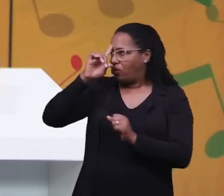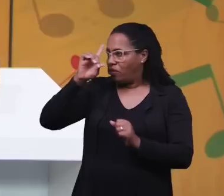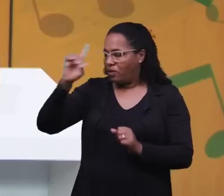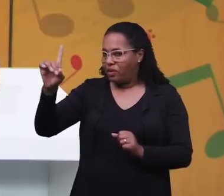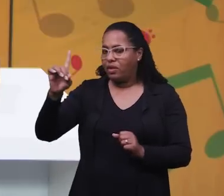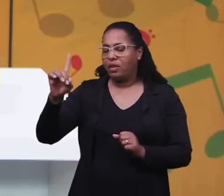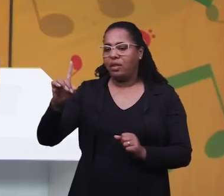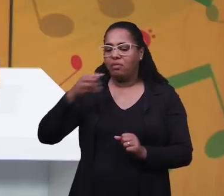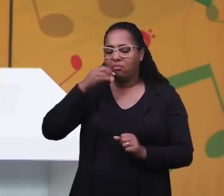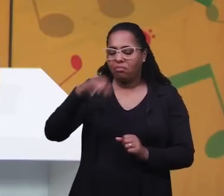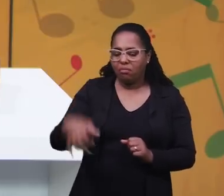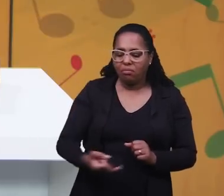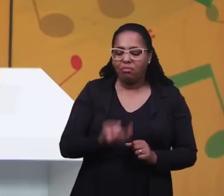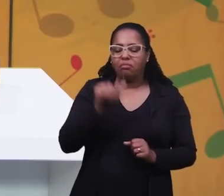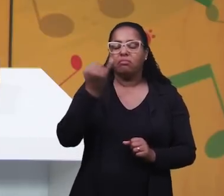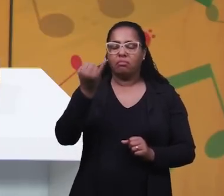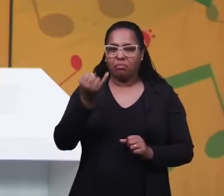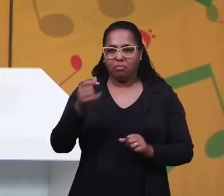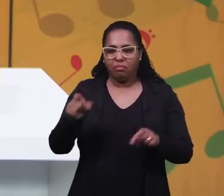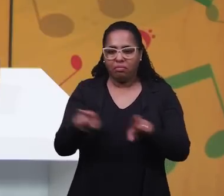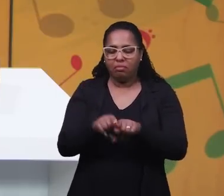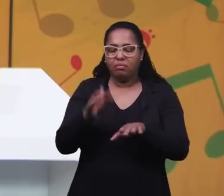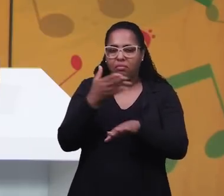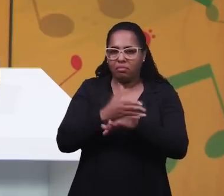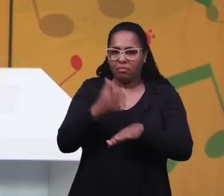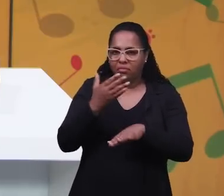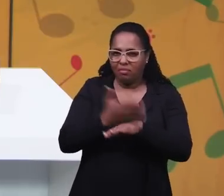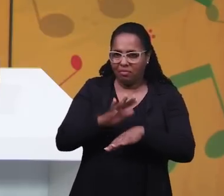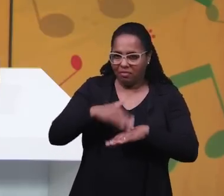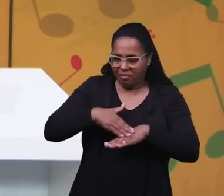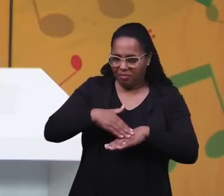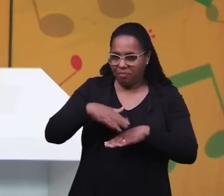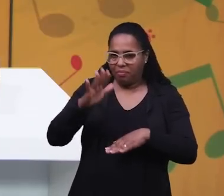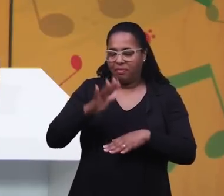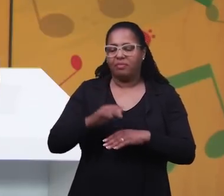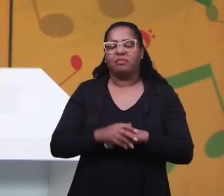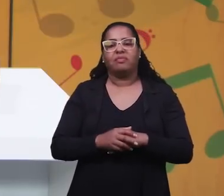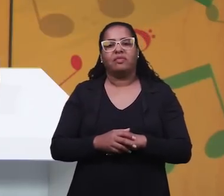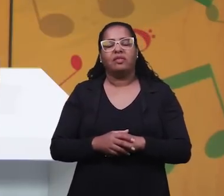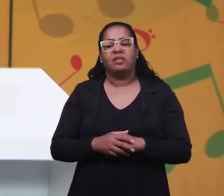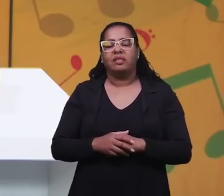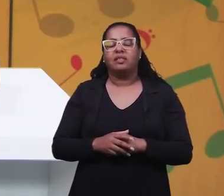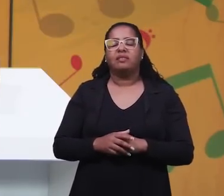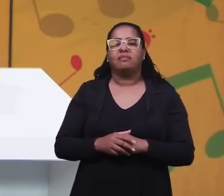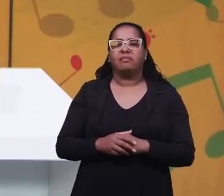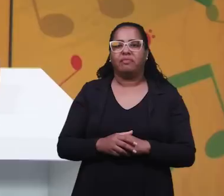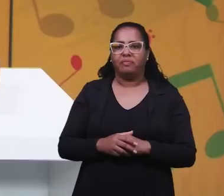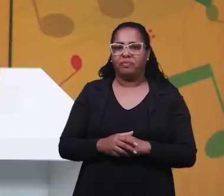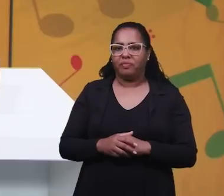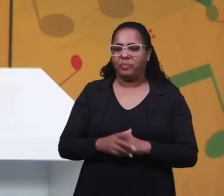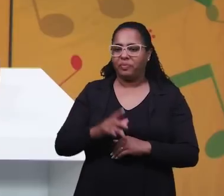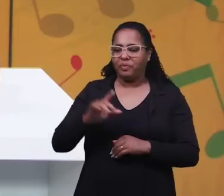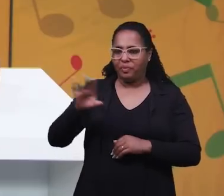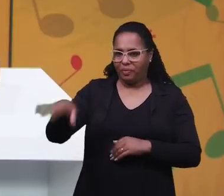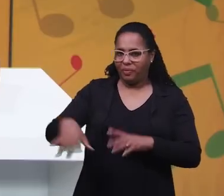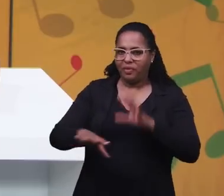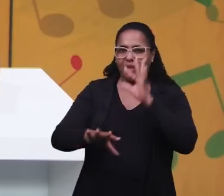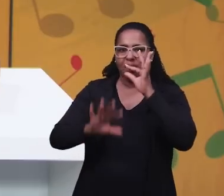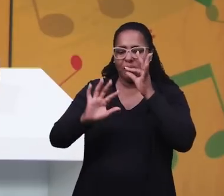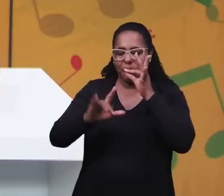de Deus. Assim, aproveitamos para treinar mais um pouquinho. Vou pegar aqui a